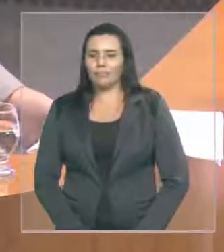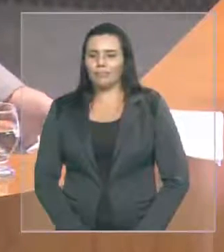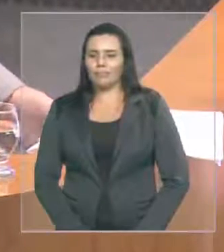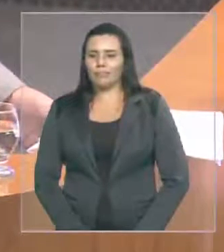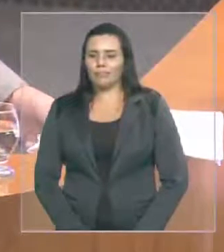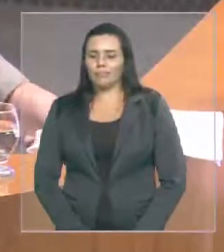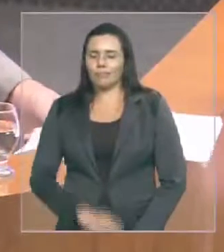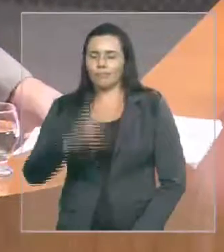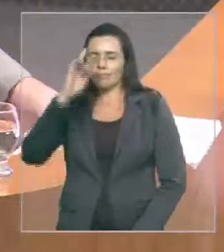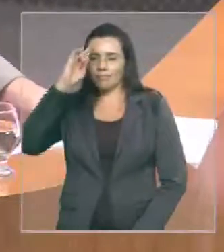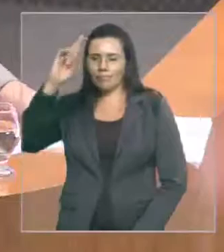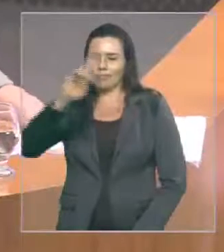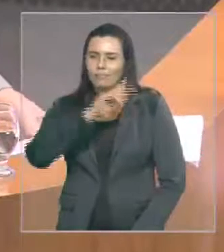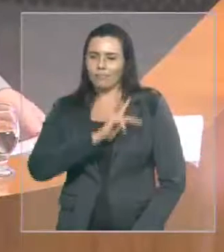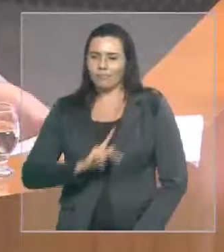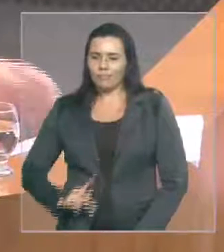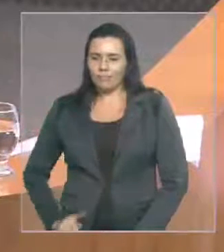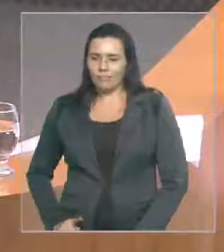Senhor presidente,